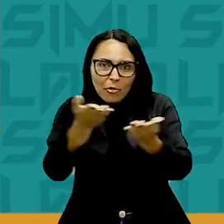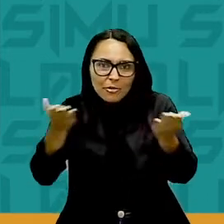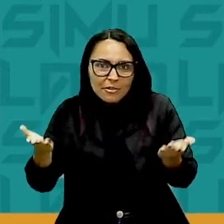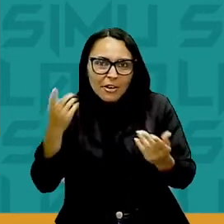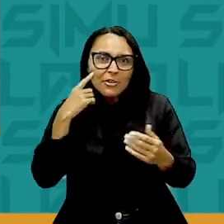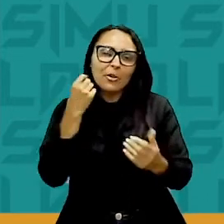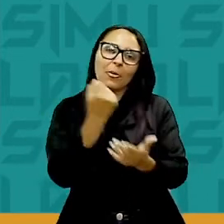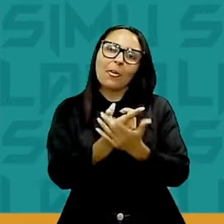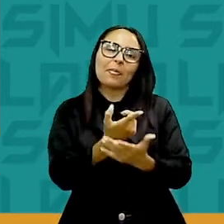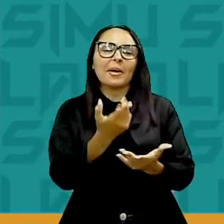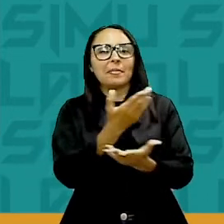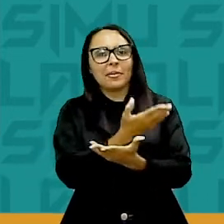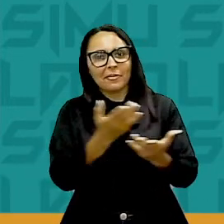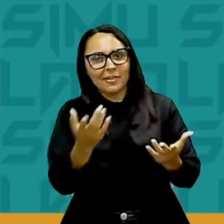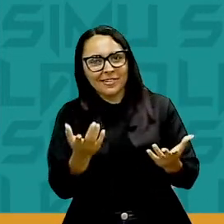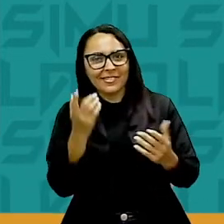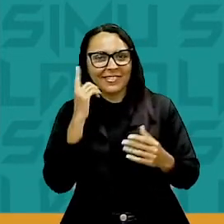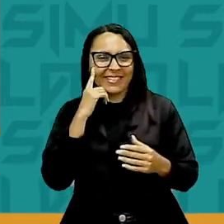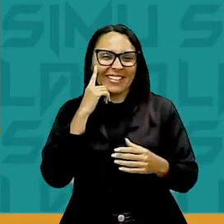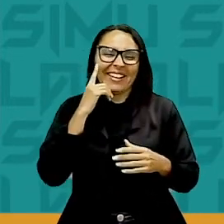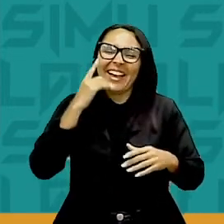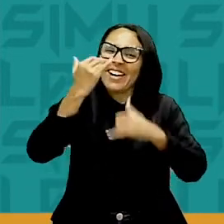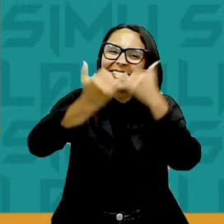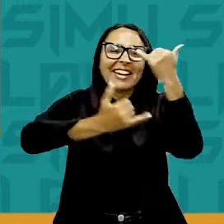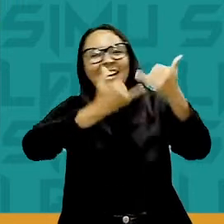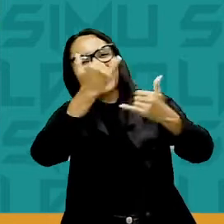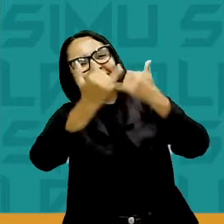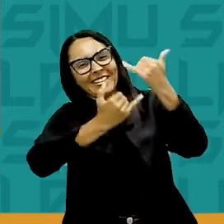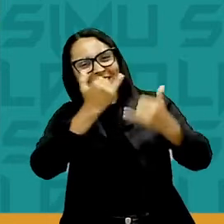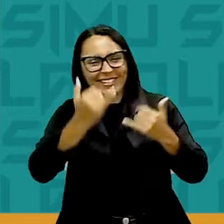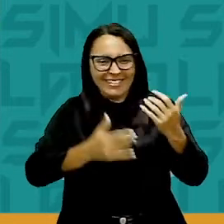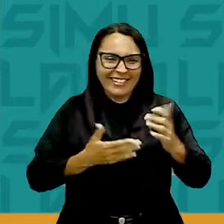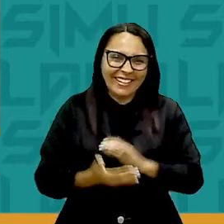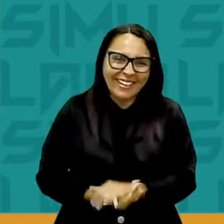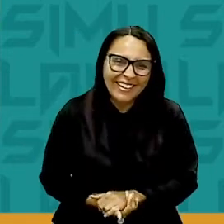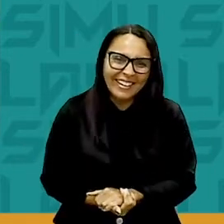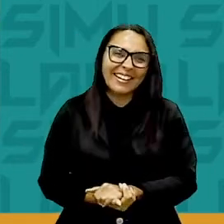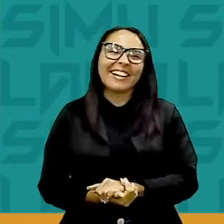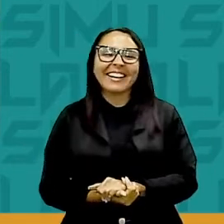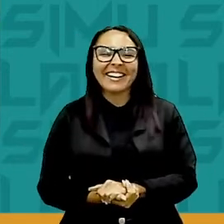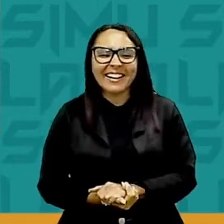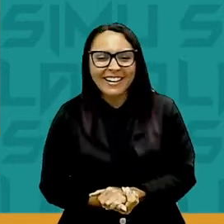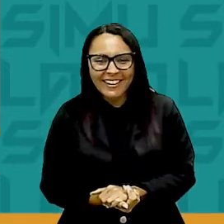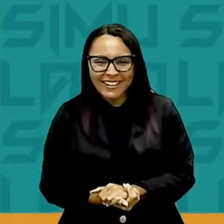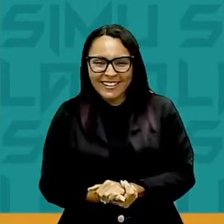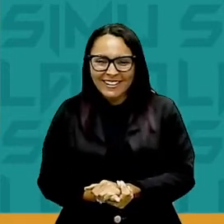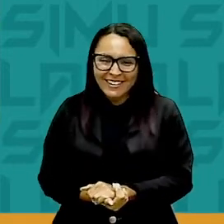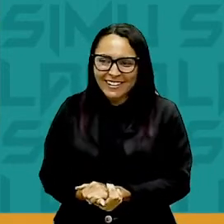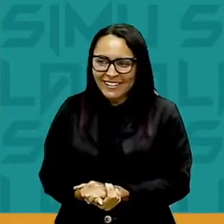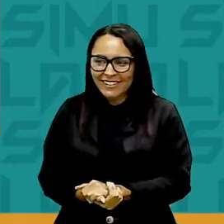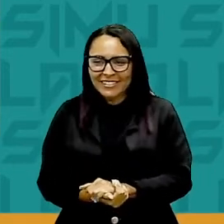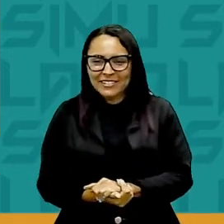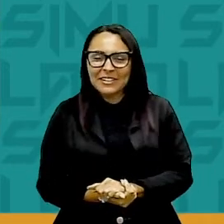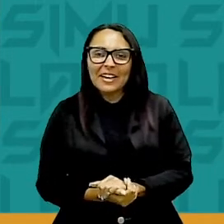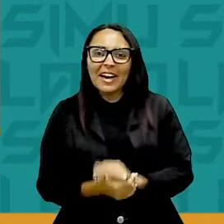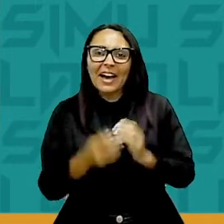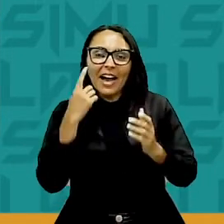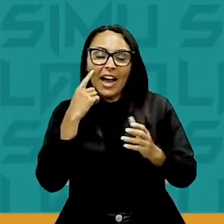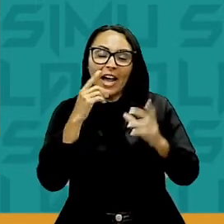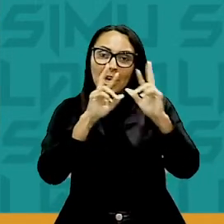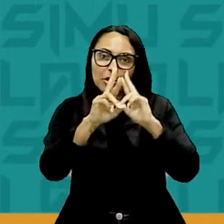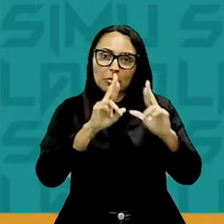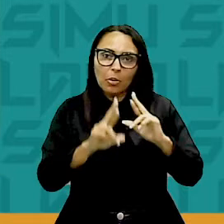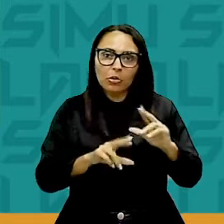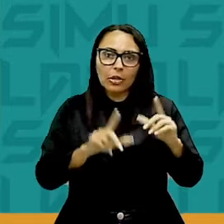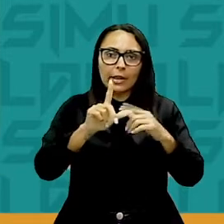comprei, professor, para dar para os alunos, olha aí, é uma pessoa rica, semi-rica. Então vamos lá, a resposta é